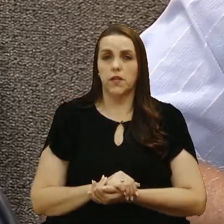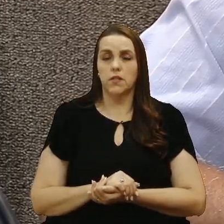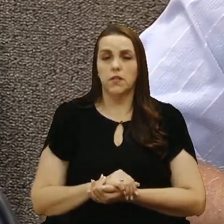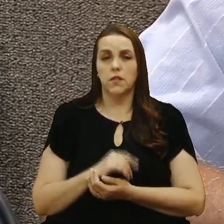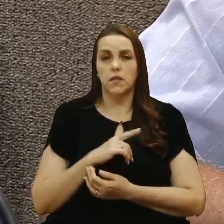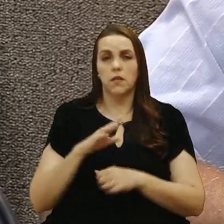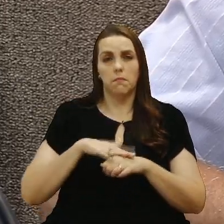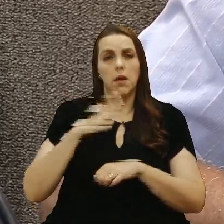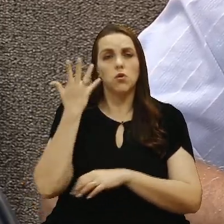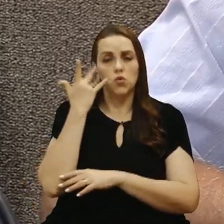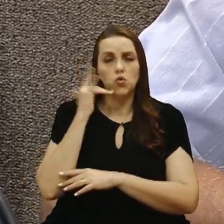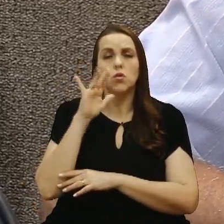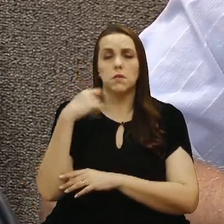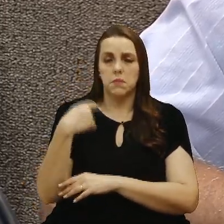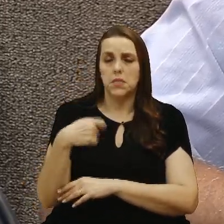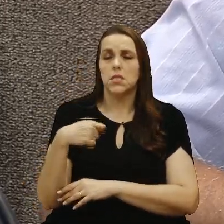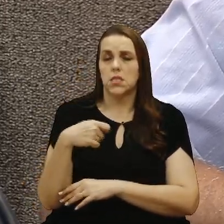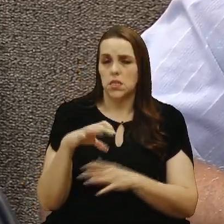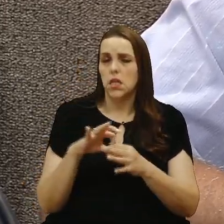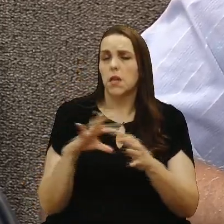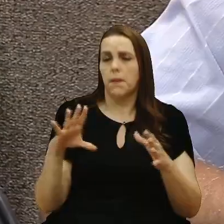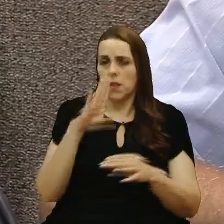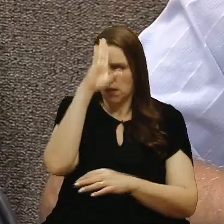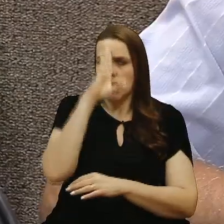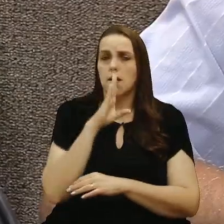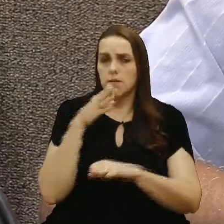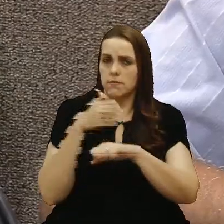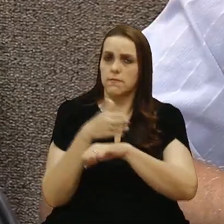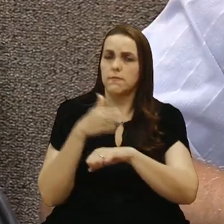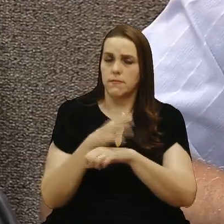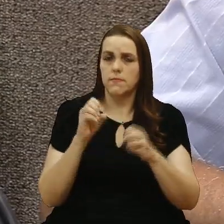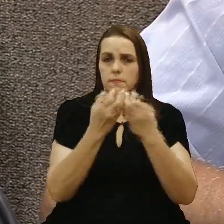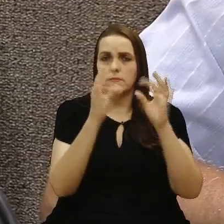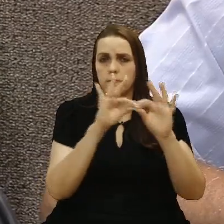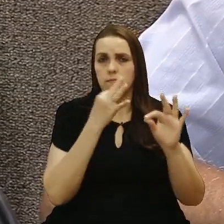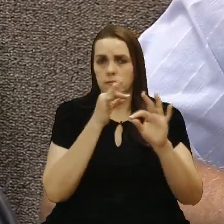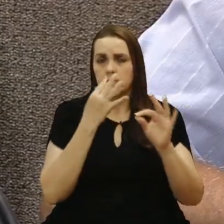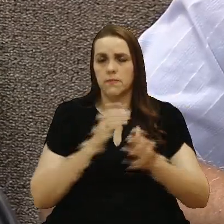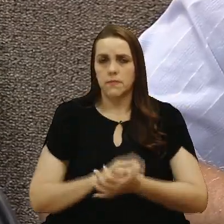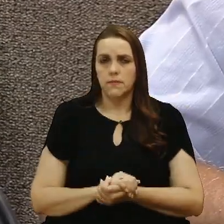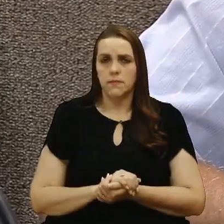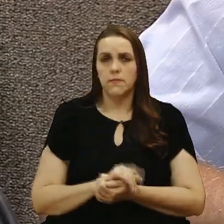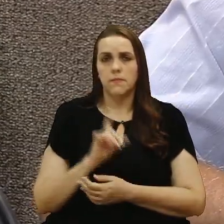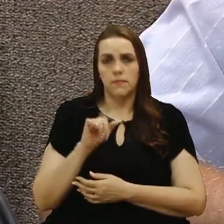Mais dias liberados na Festa da Uva. E isso eu quero propor aqui nessa casa.